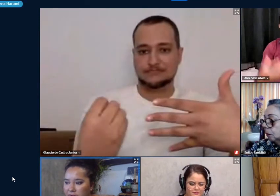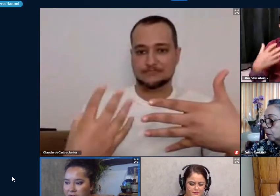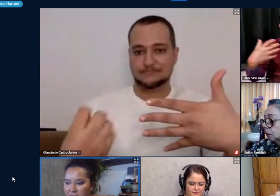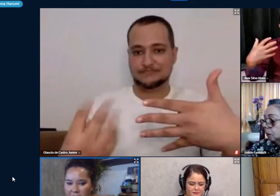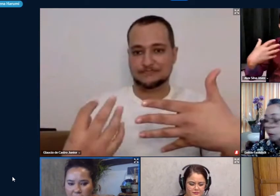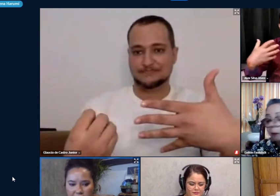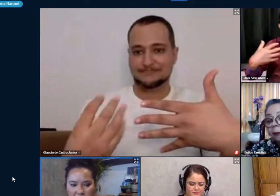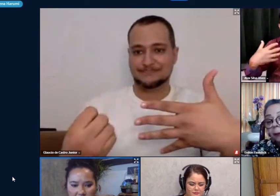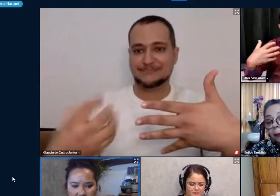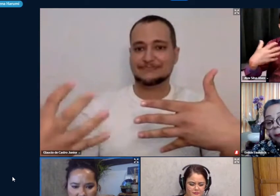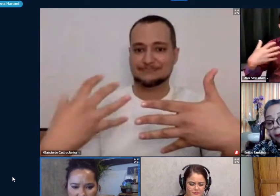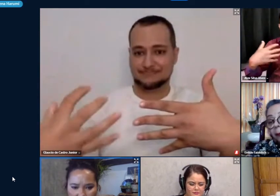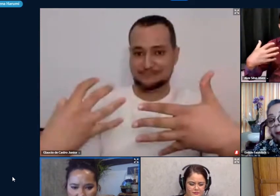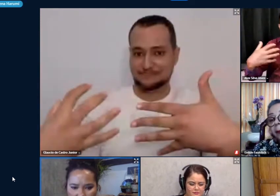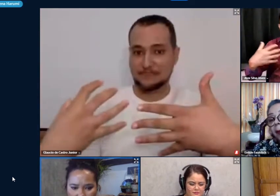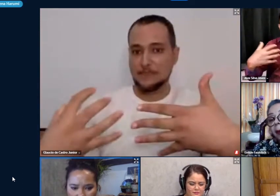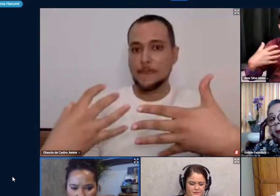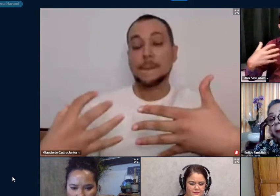Você tem